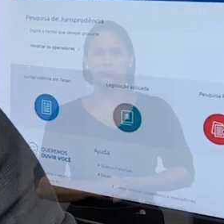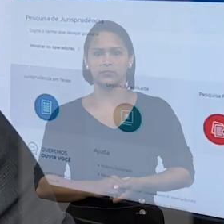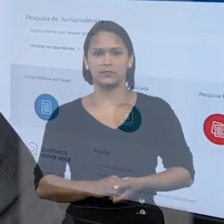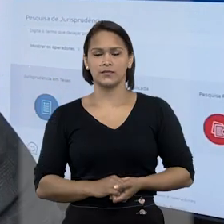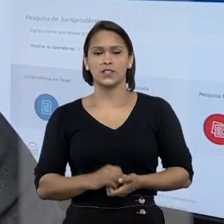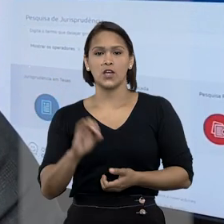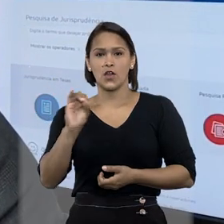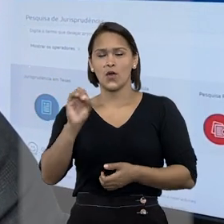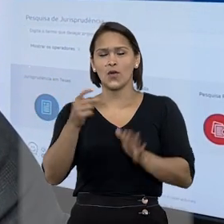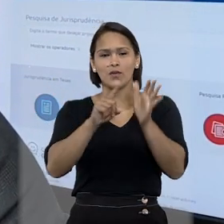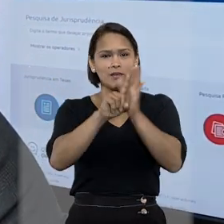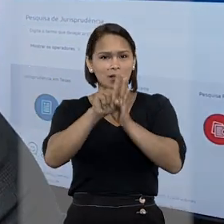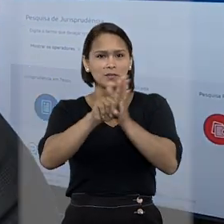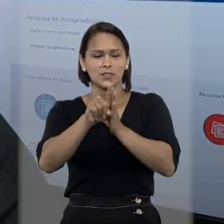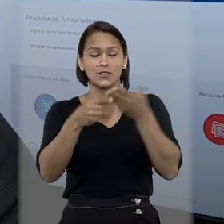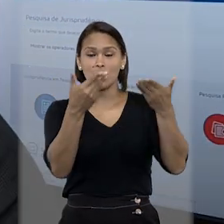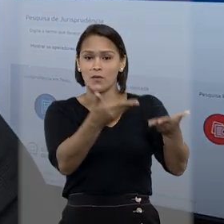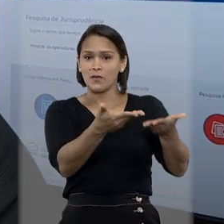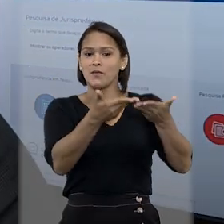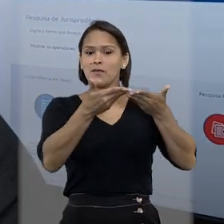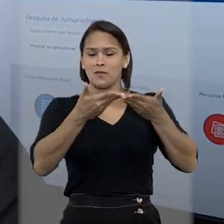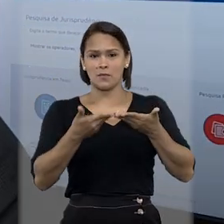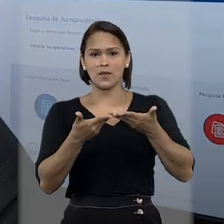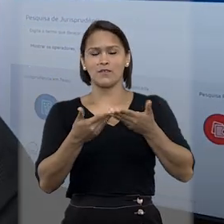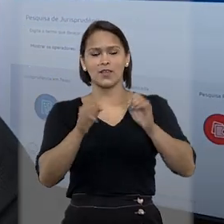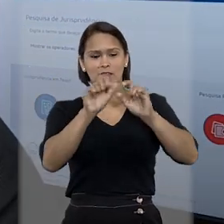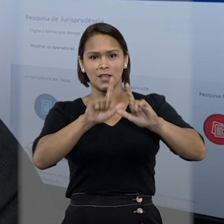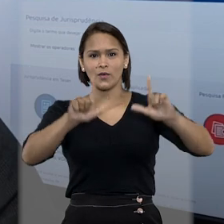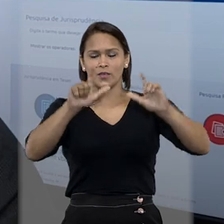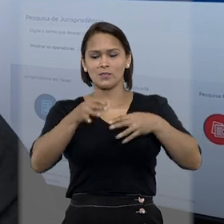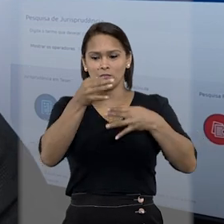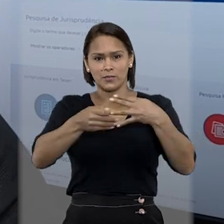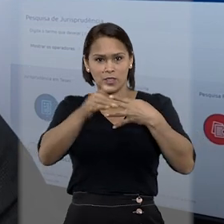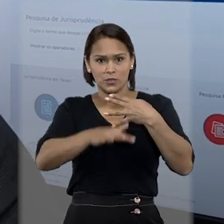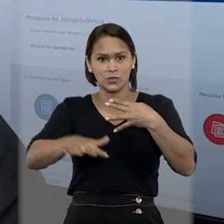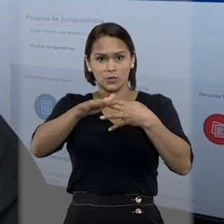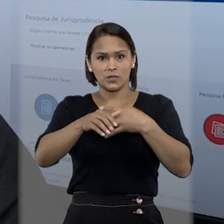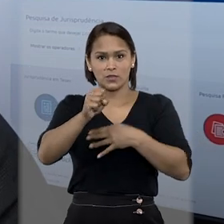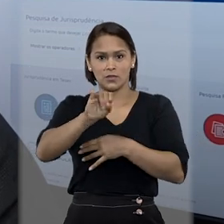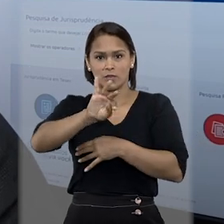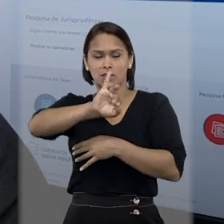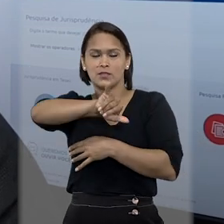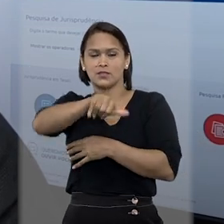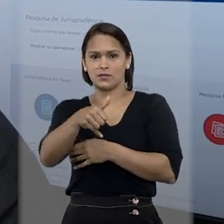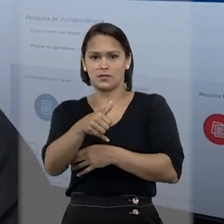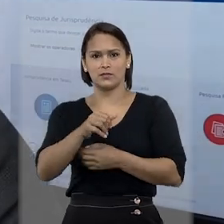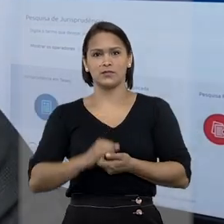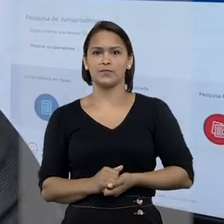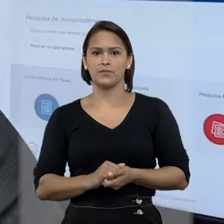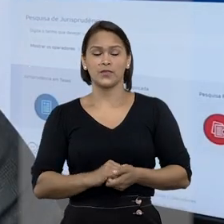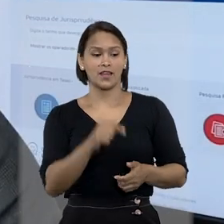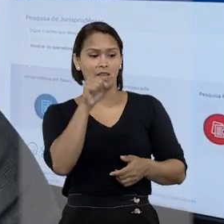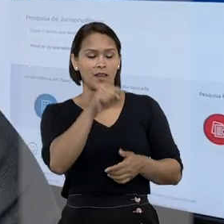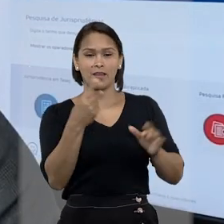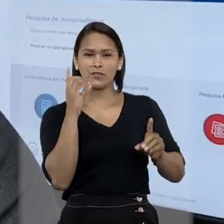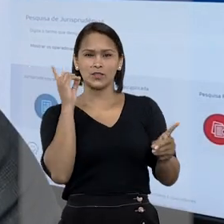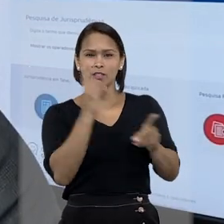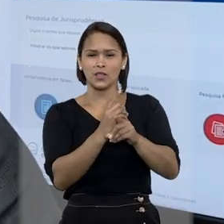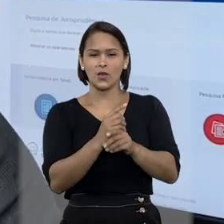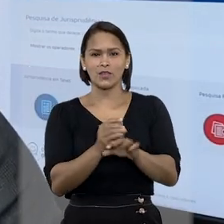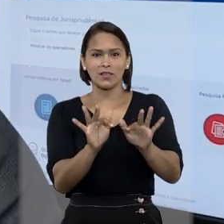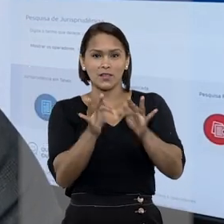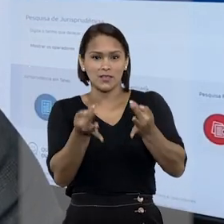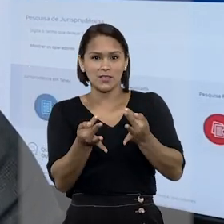Olá, pesquisador! Seja muito bem-vindo ao Espaço da Jurisprudência do Superior Tribunal de Justiça. Aqui você encontra, de forma